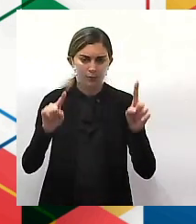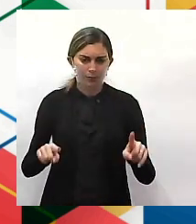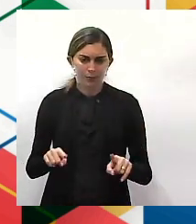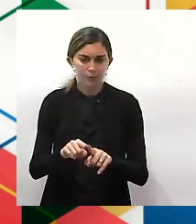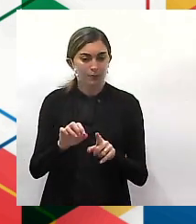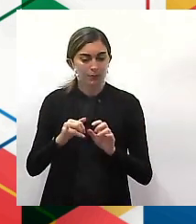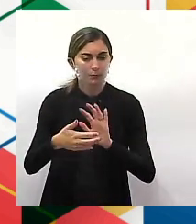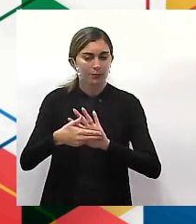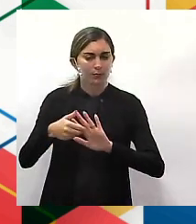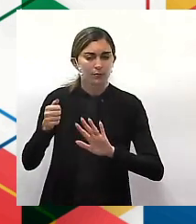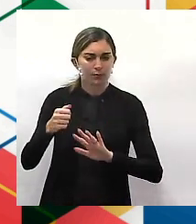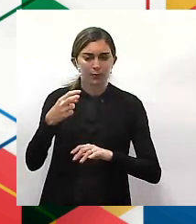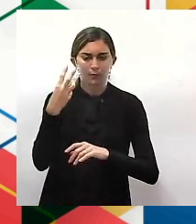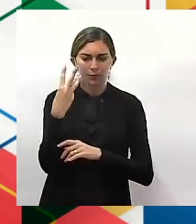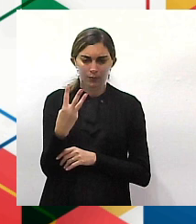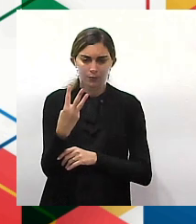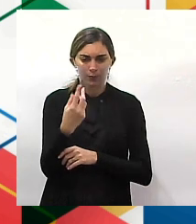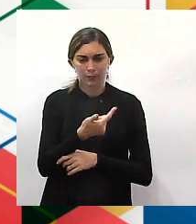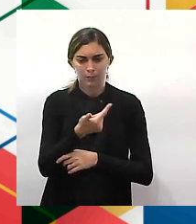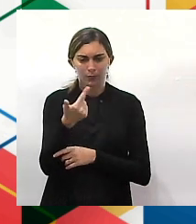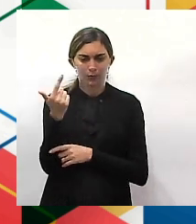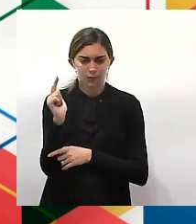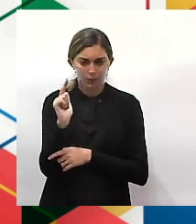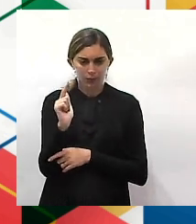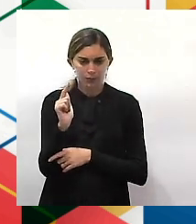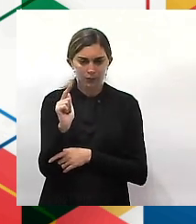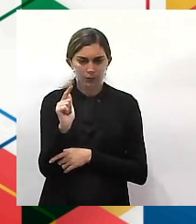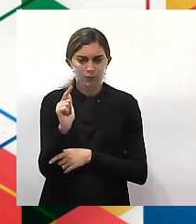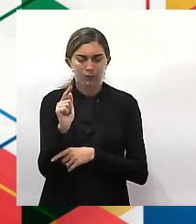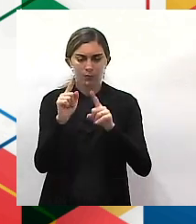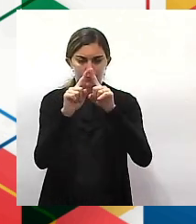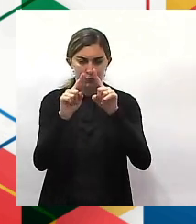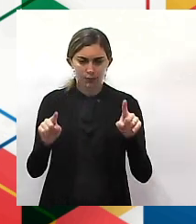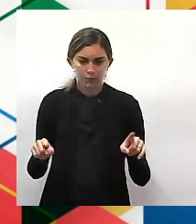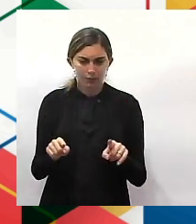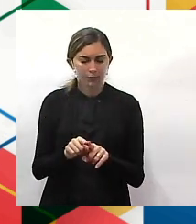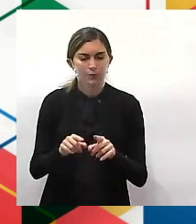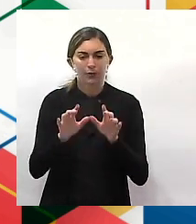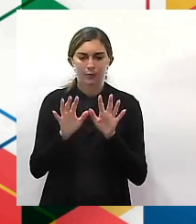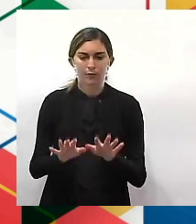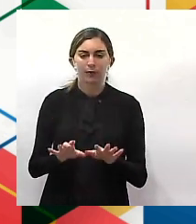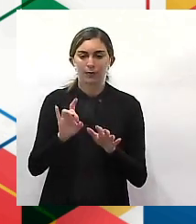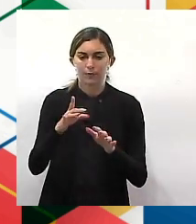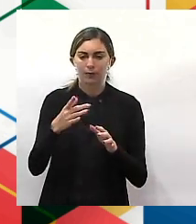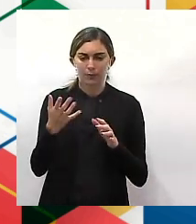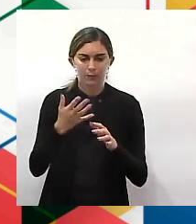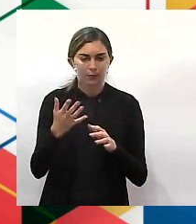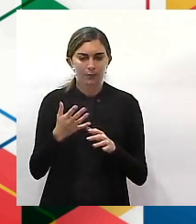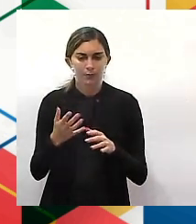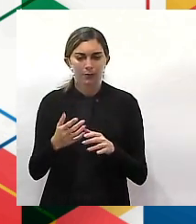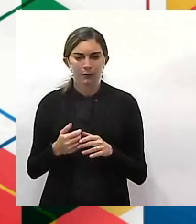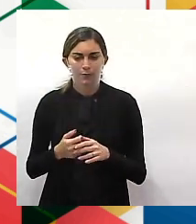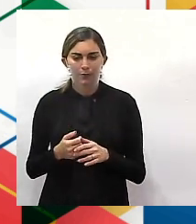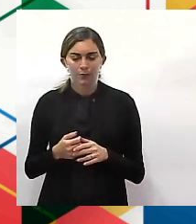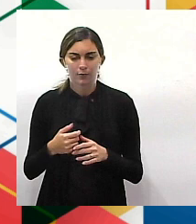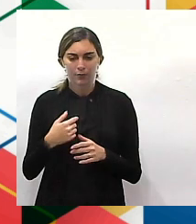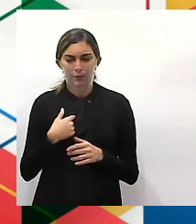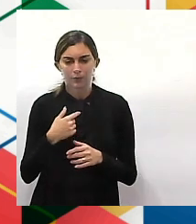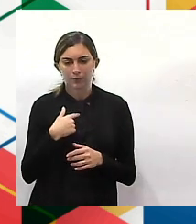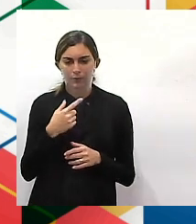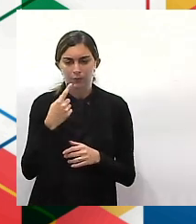eu tirar 3 outros triângulos, o que vai ficar é exatamente o triângulo que eu quero. Eu quero esse triângulo aqui do meio,